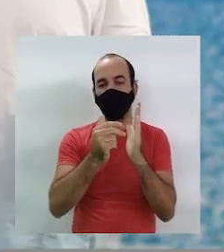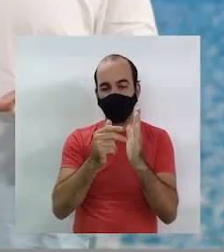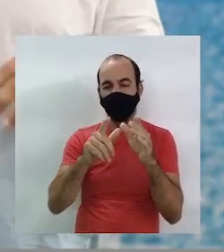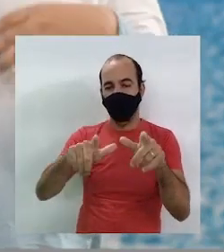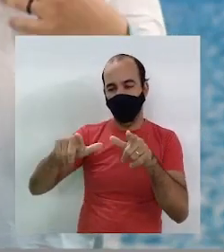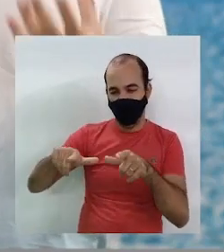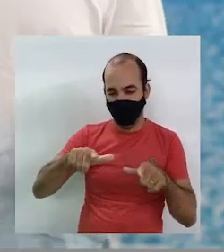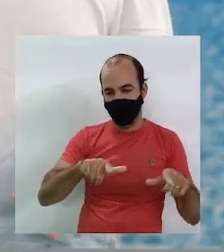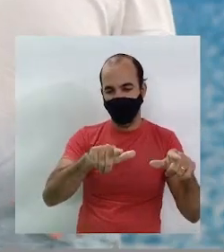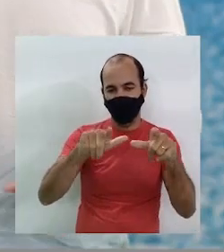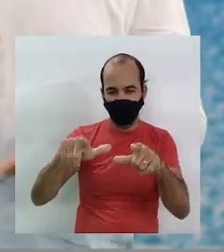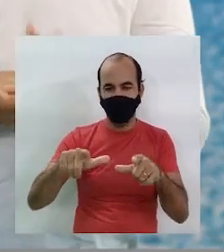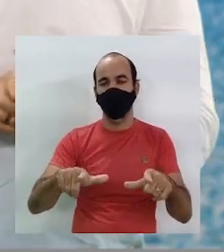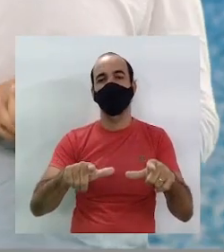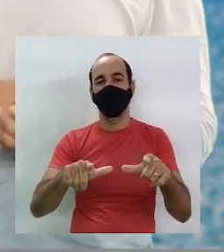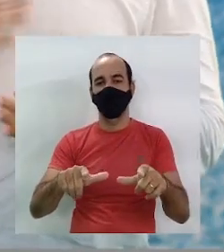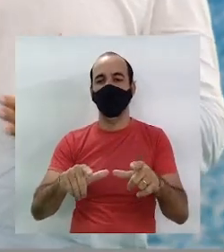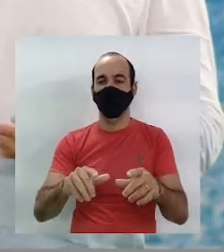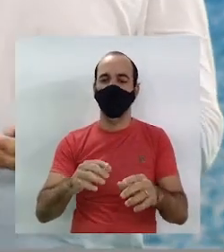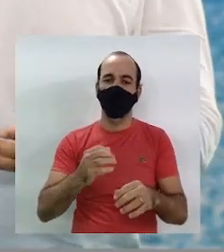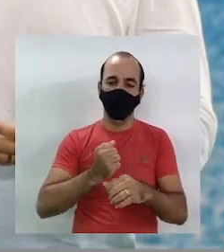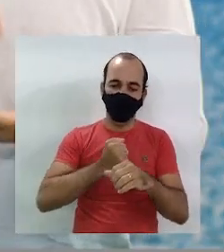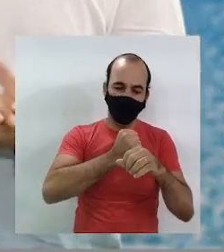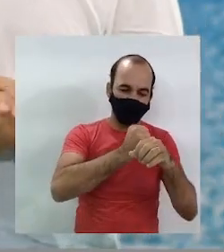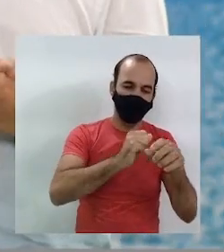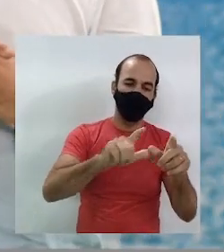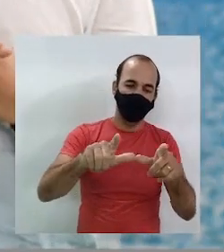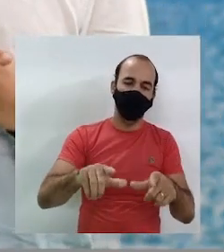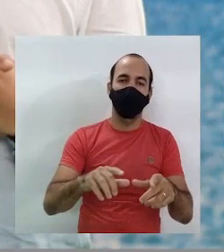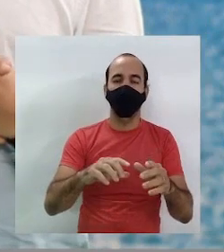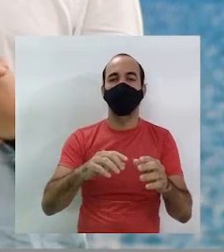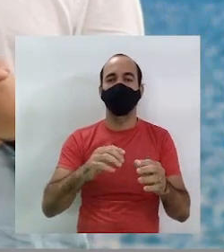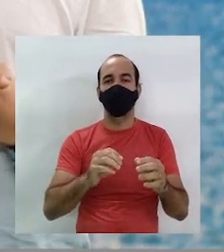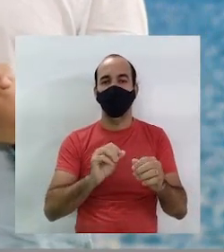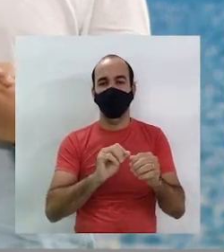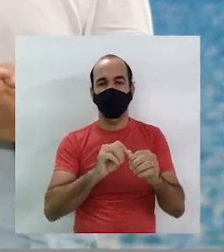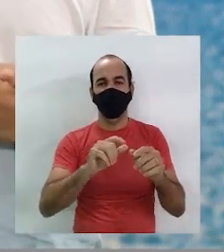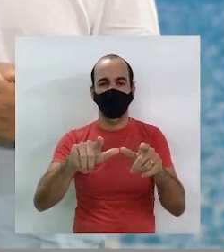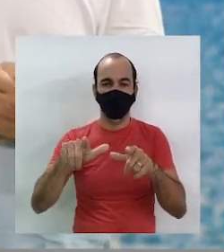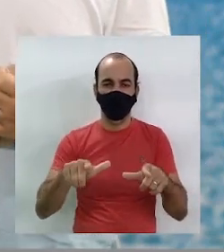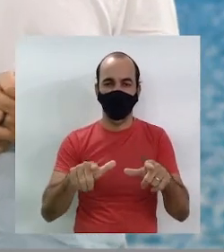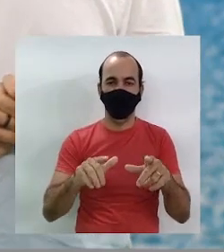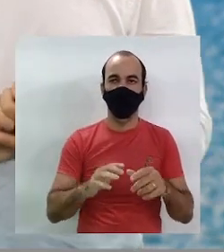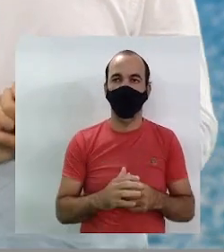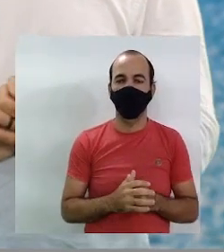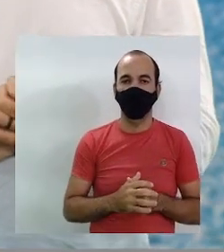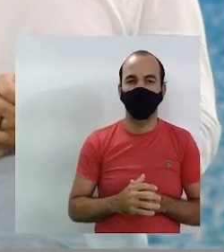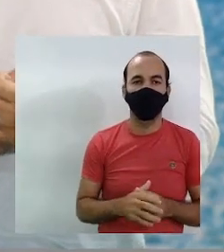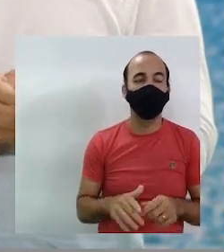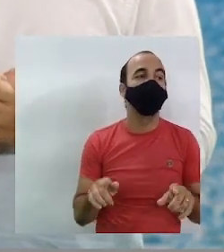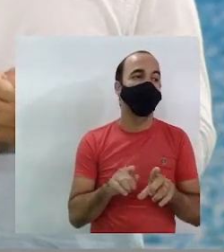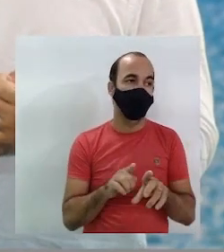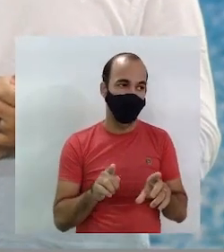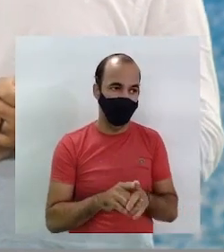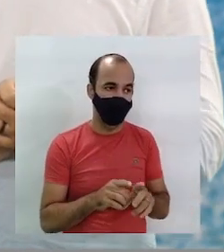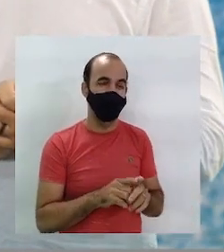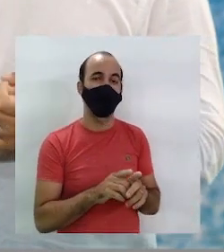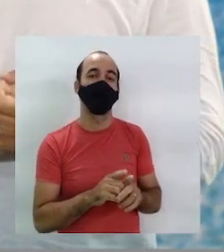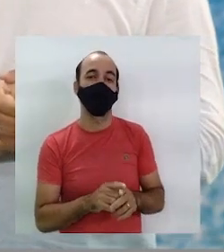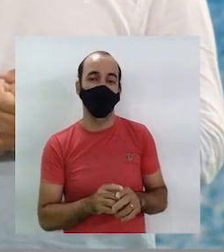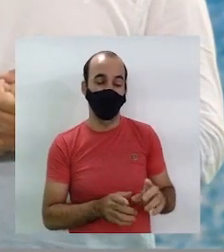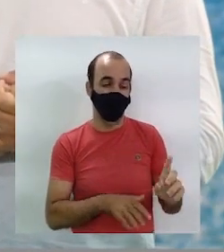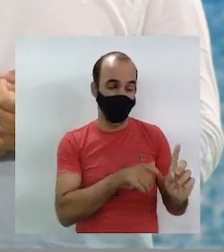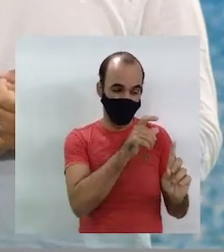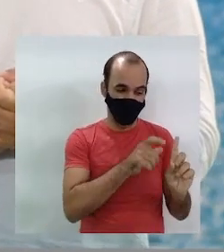suas obras, as suas esculturas, e ele se tornou conhecido a partir disso. Eu gostaria de lembrar que o Abelardo da Hora ele foi também